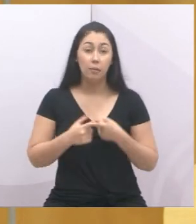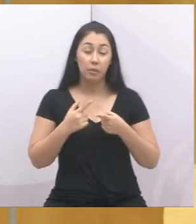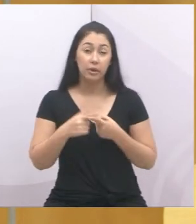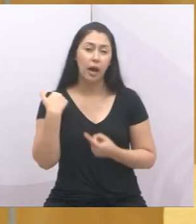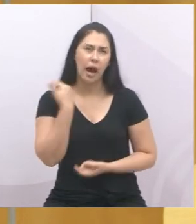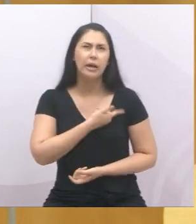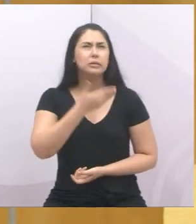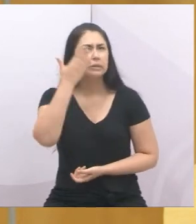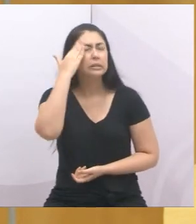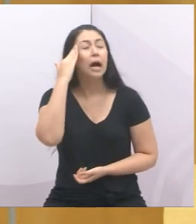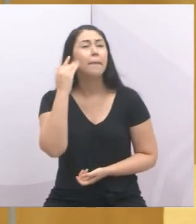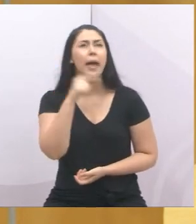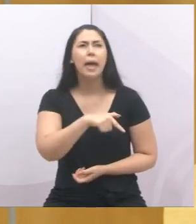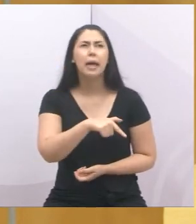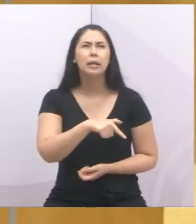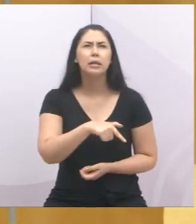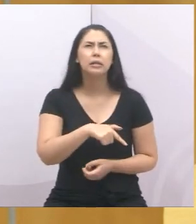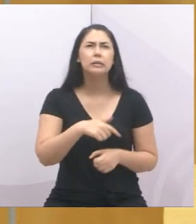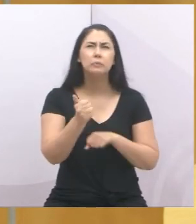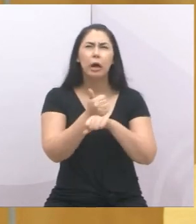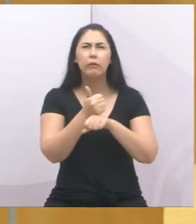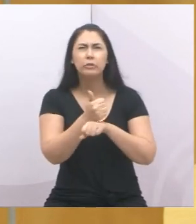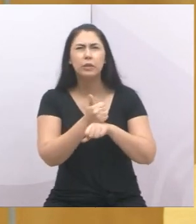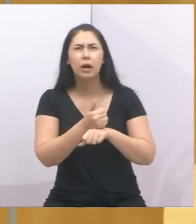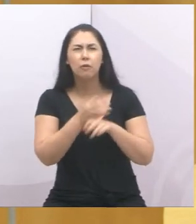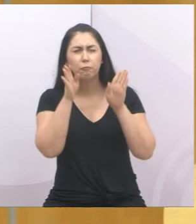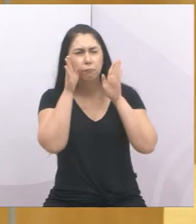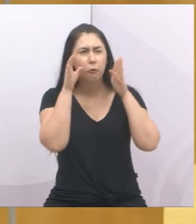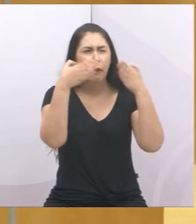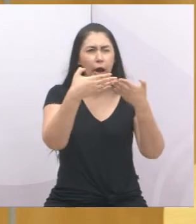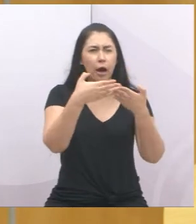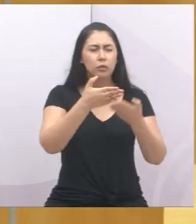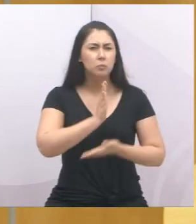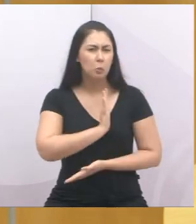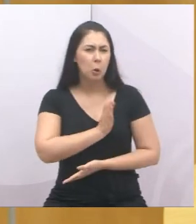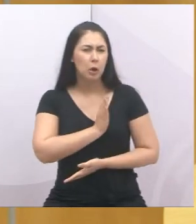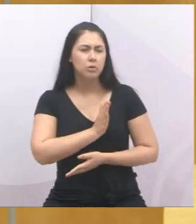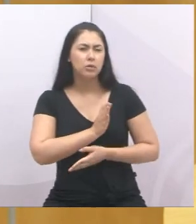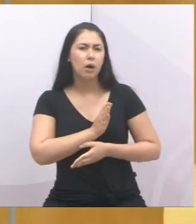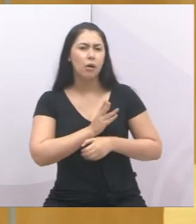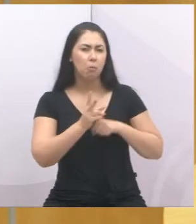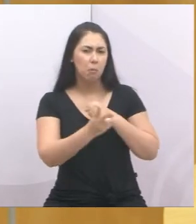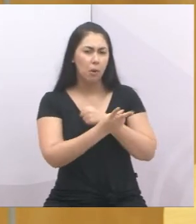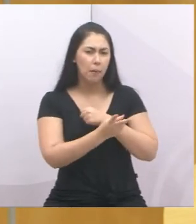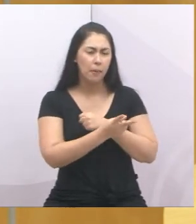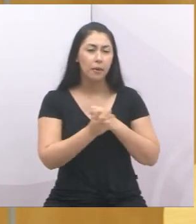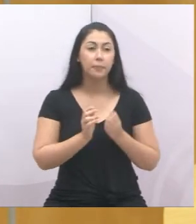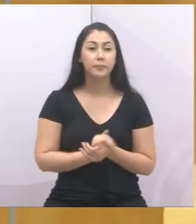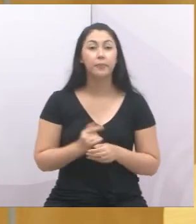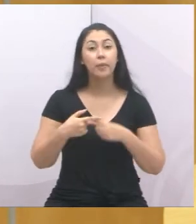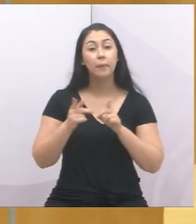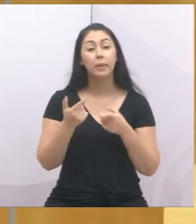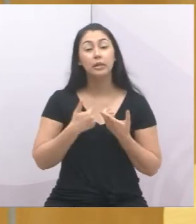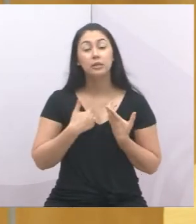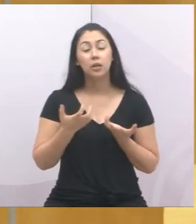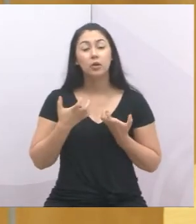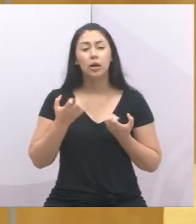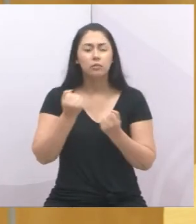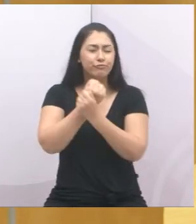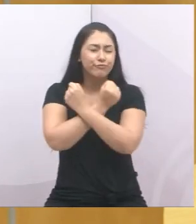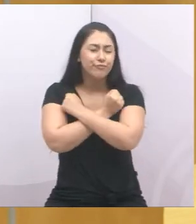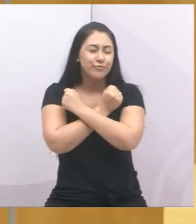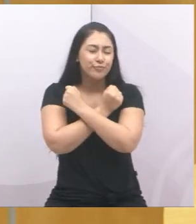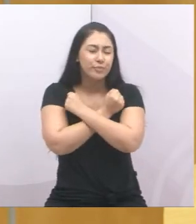Né? Então, a gente fica aqui feliz. Eu subi aqui por conta de mandar um abraço